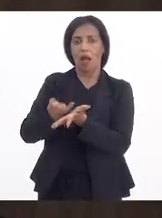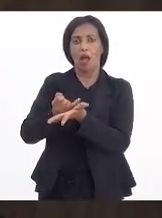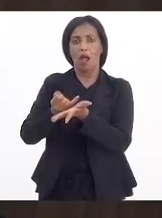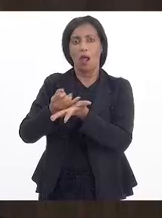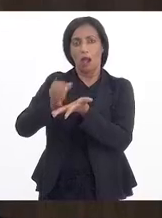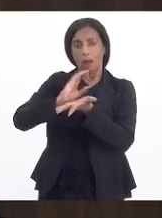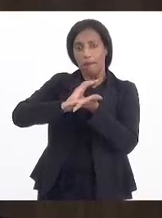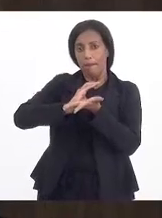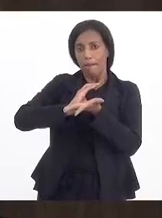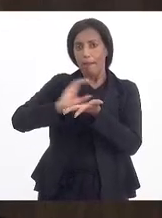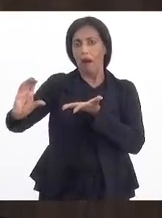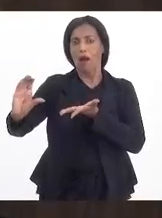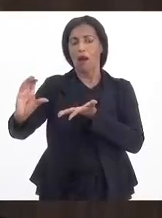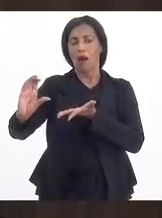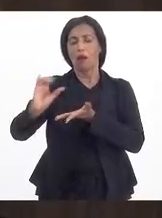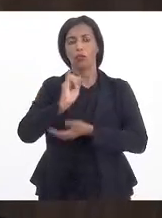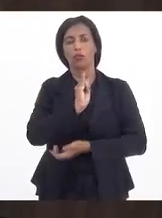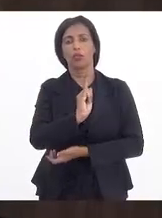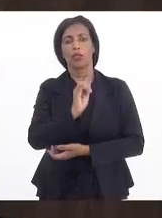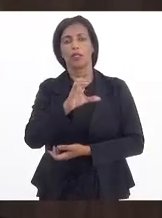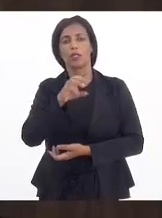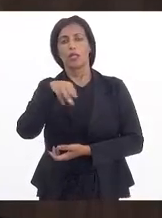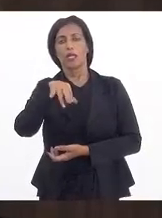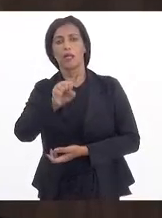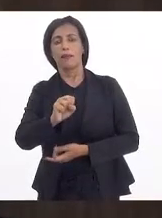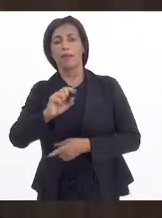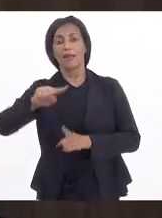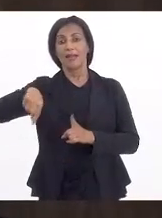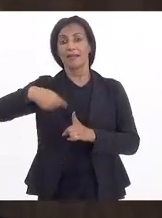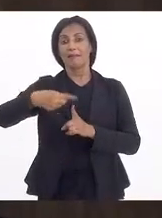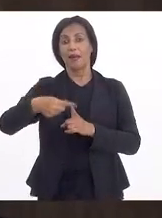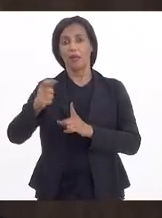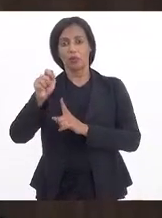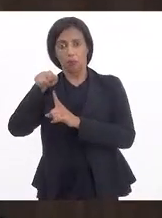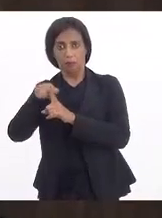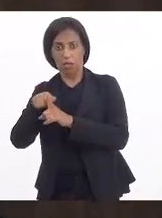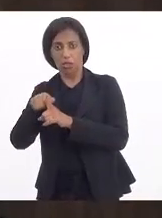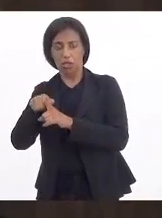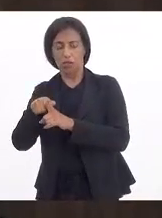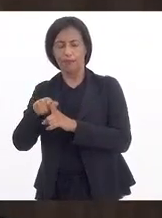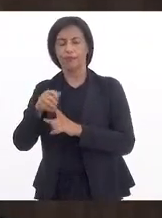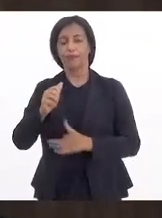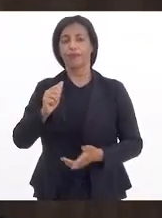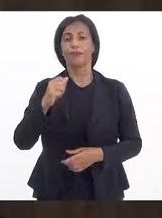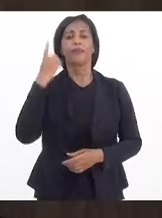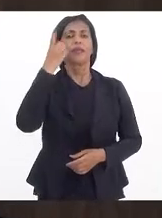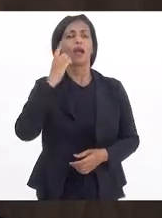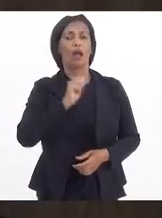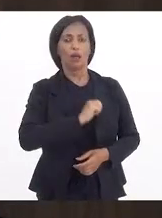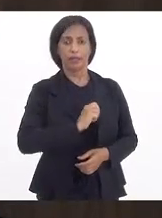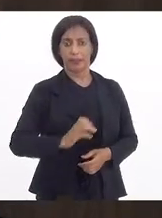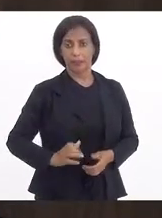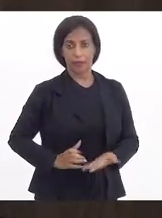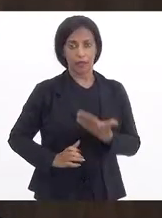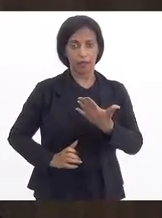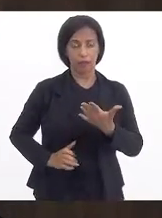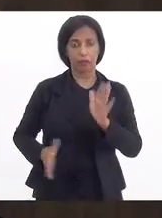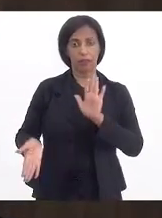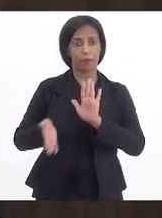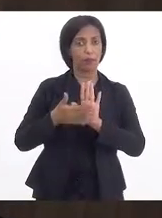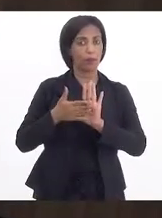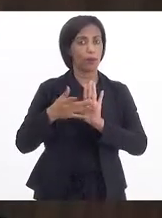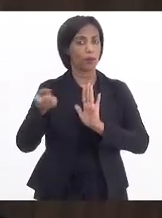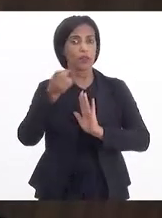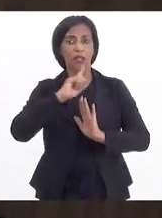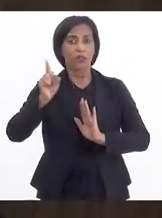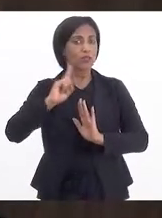cheia do INSS do ICMS em cima daquele mês Deputado André Ceciliano está propondo que